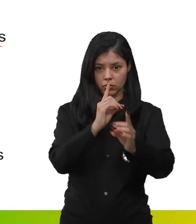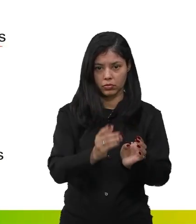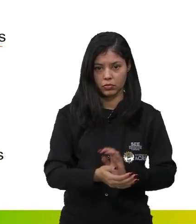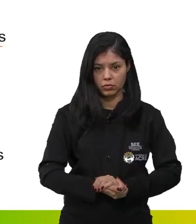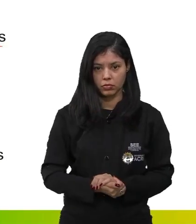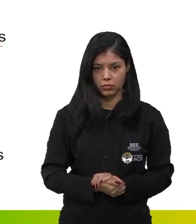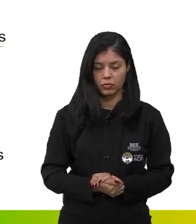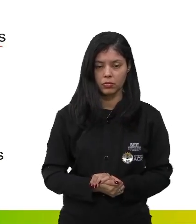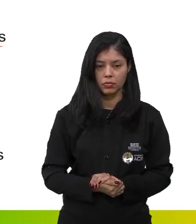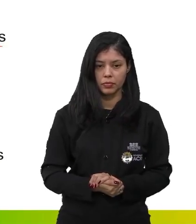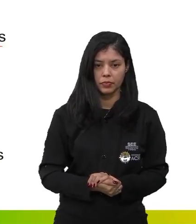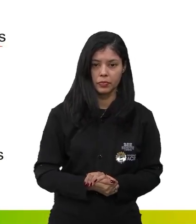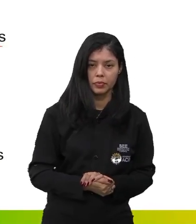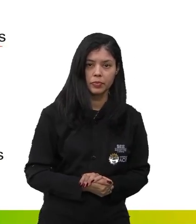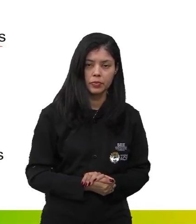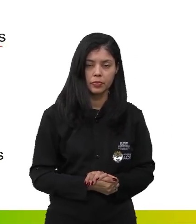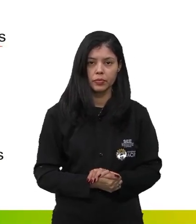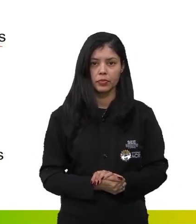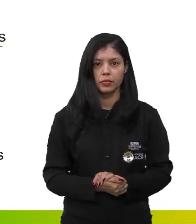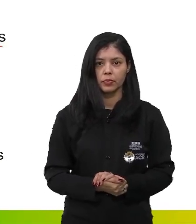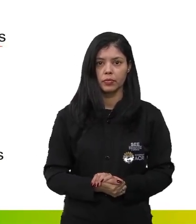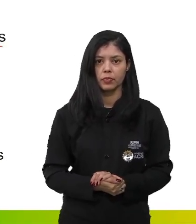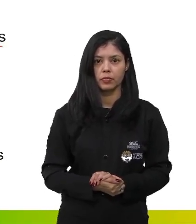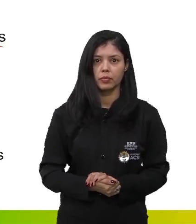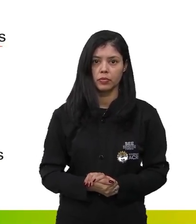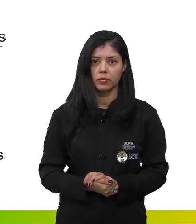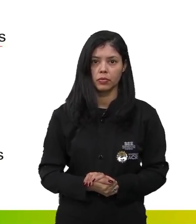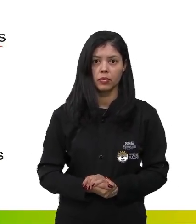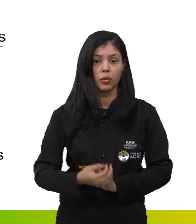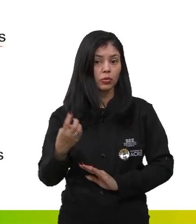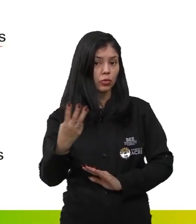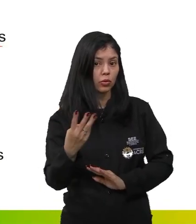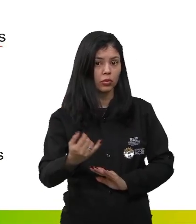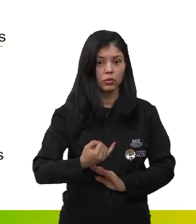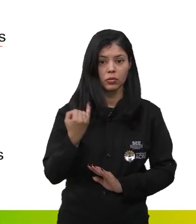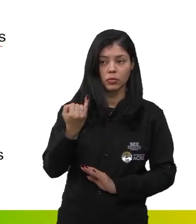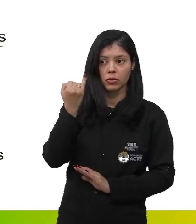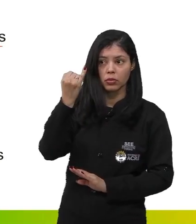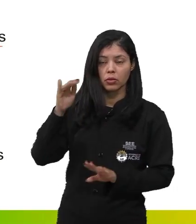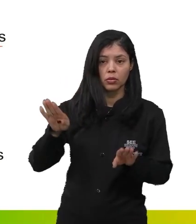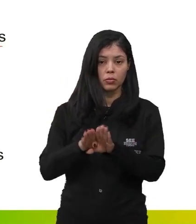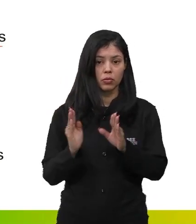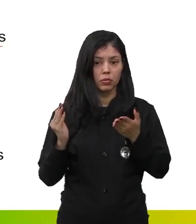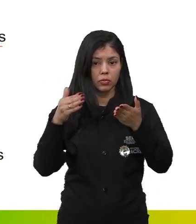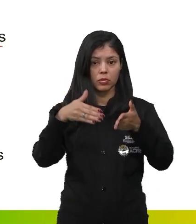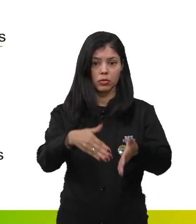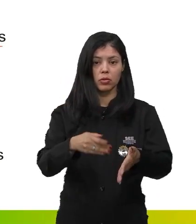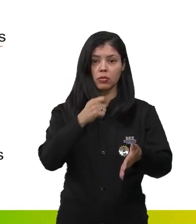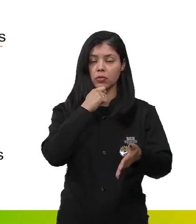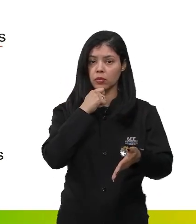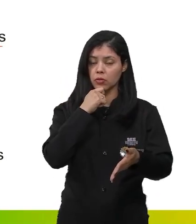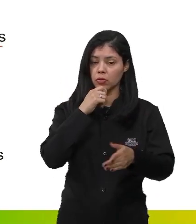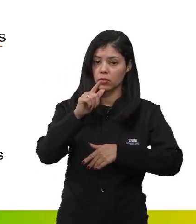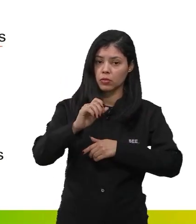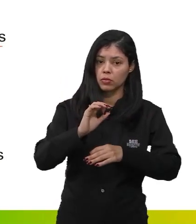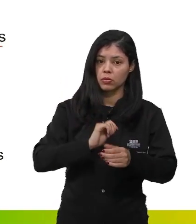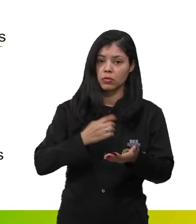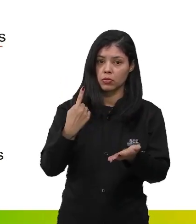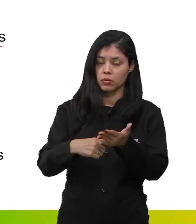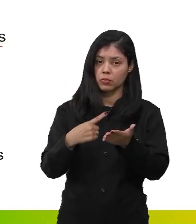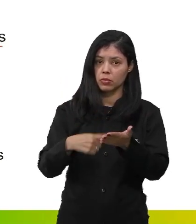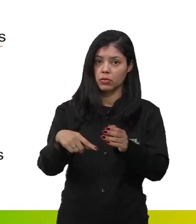terras descobertas. Esses são os três principais objetivos do Tratado